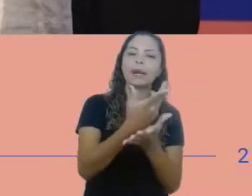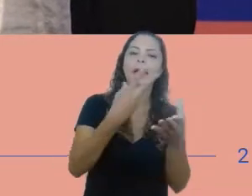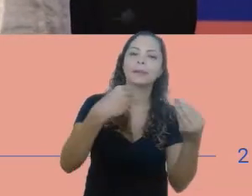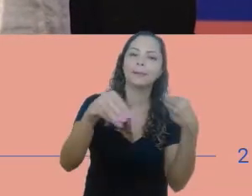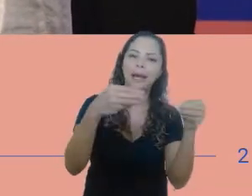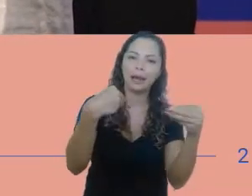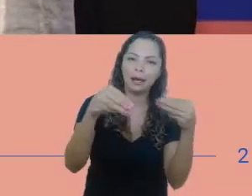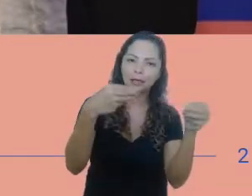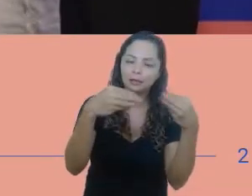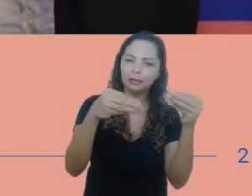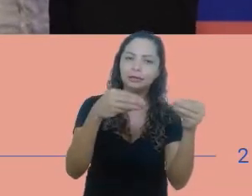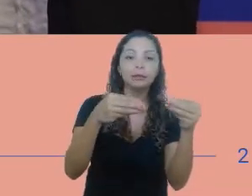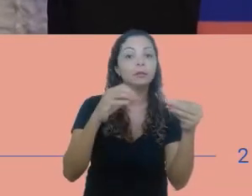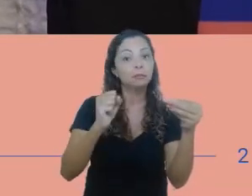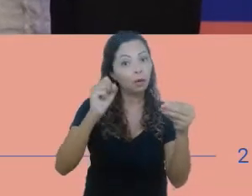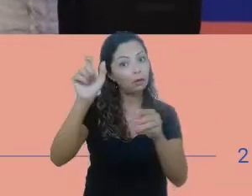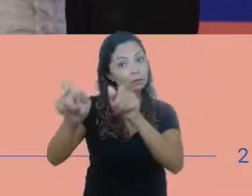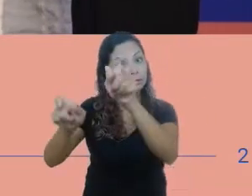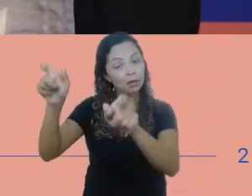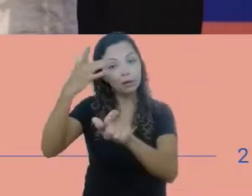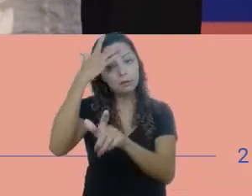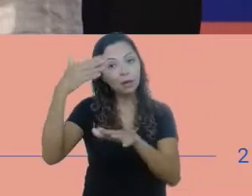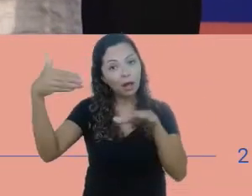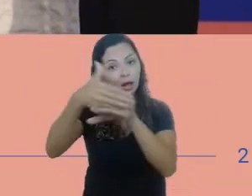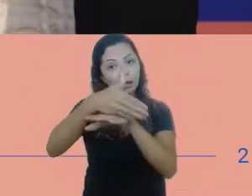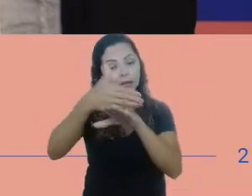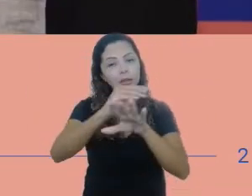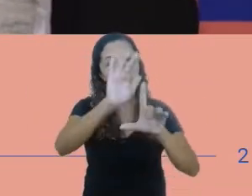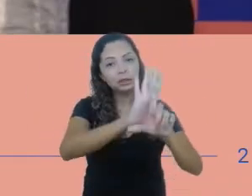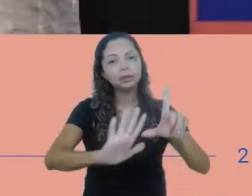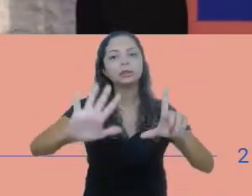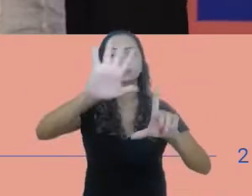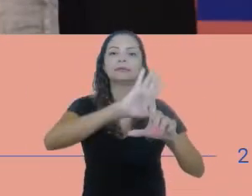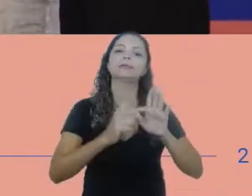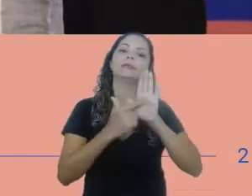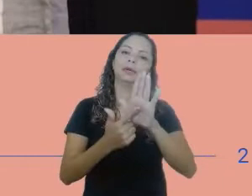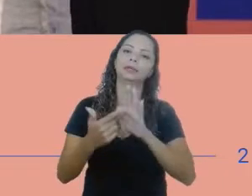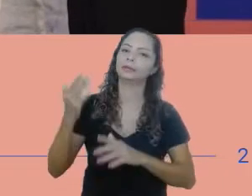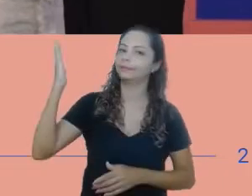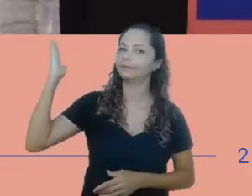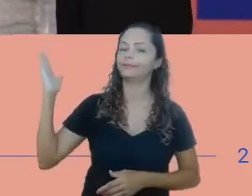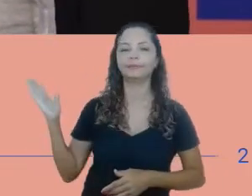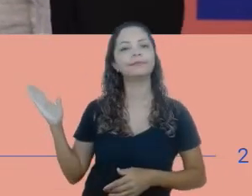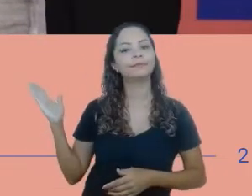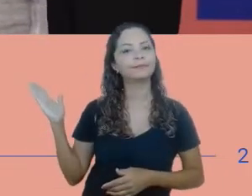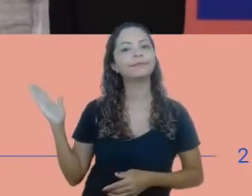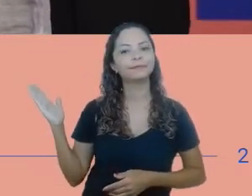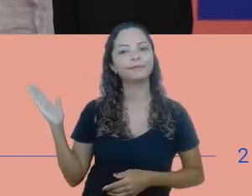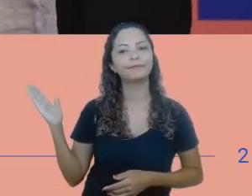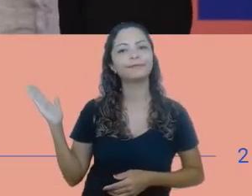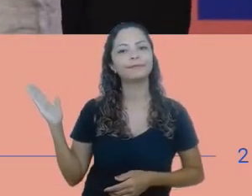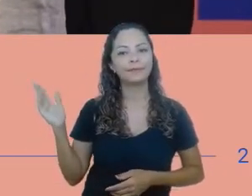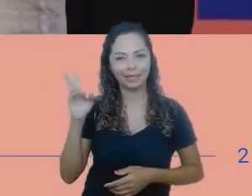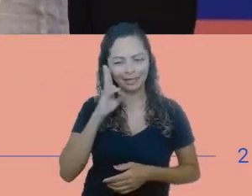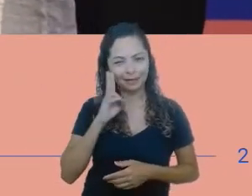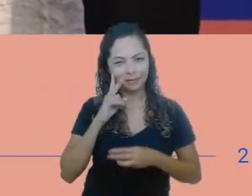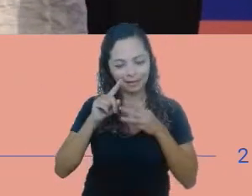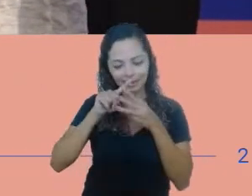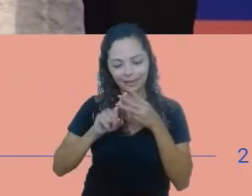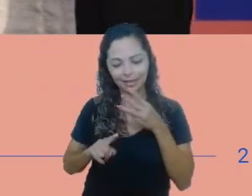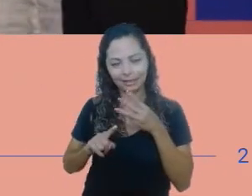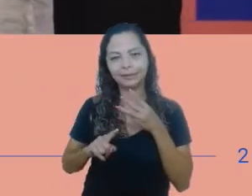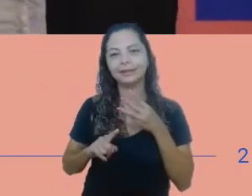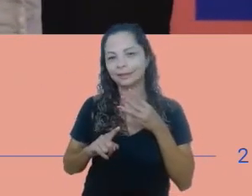esse exemplo é Esse é um exemplo emblemático daqueles três princípios daqueles três